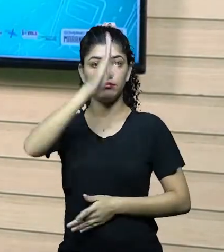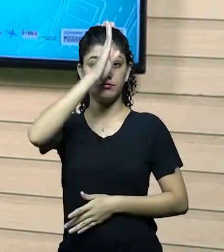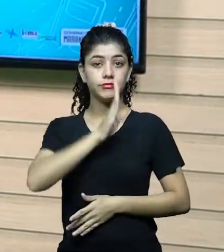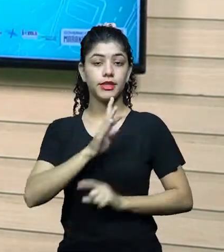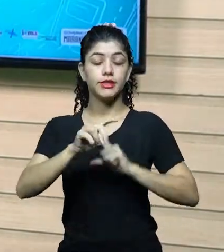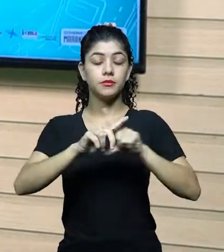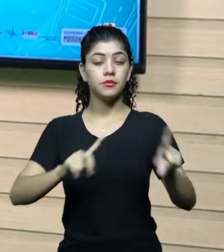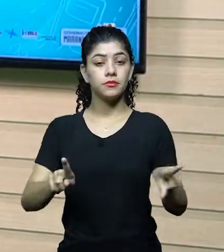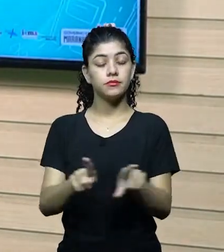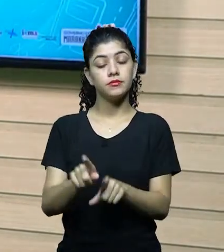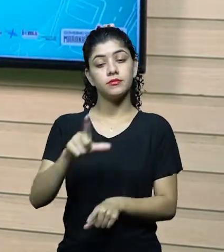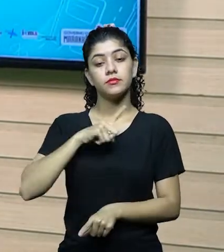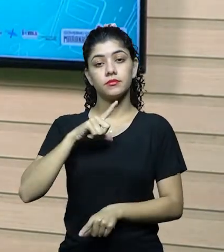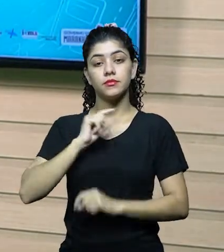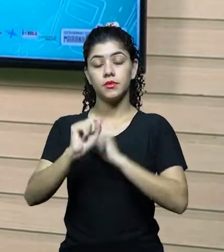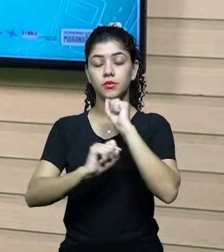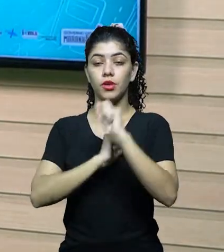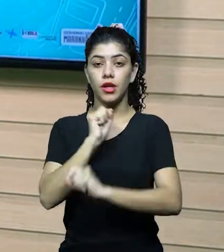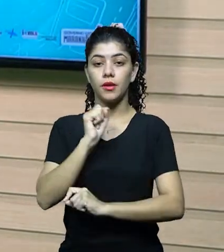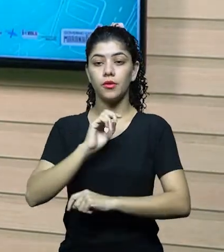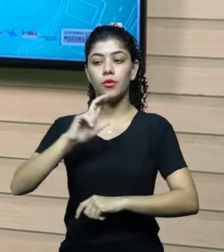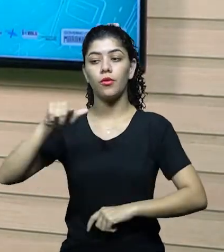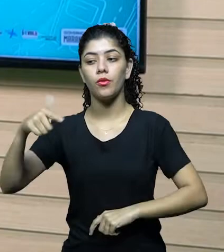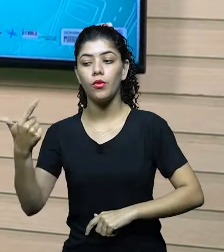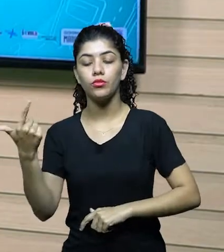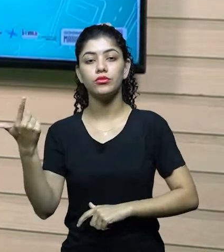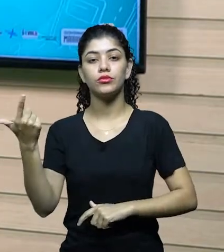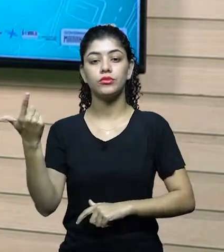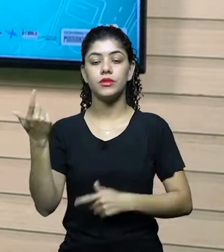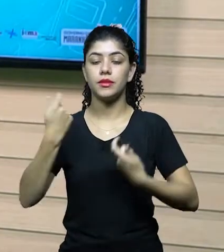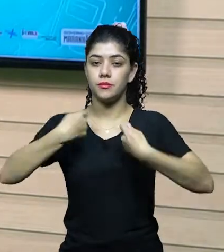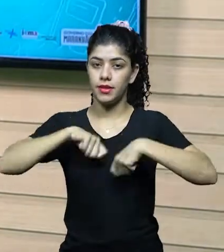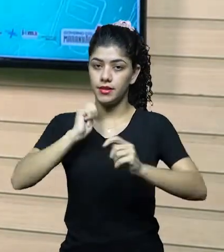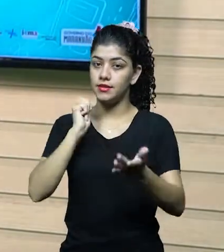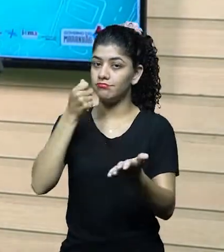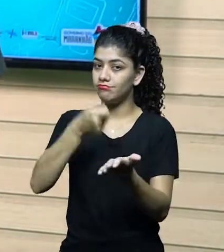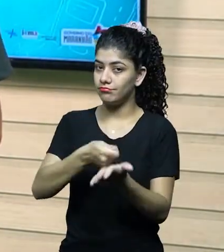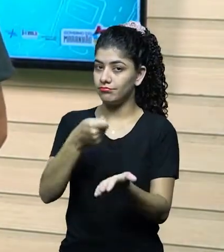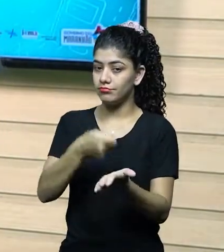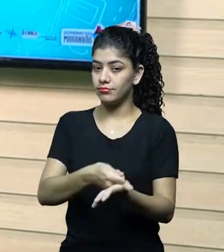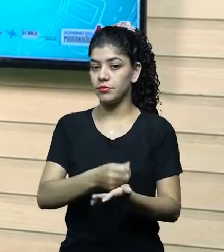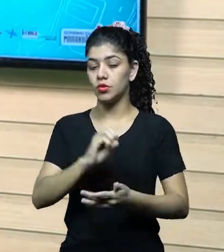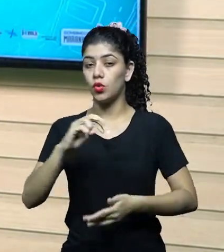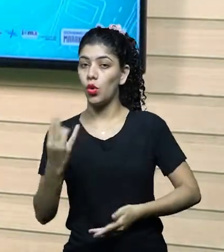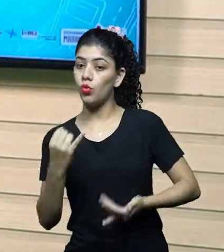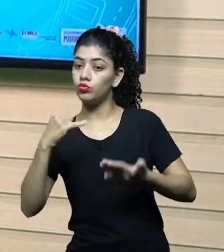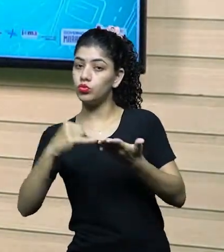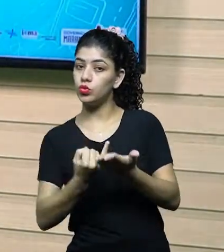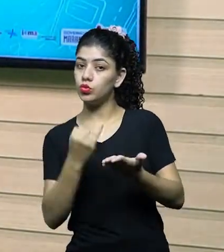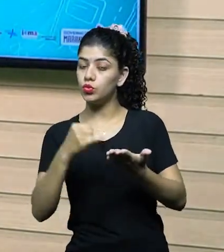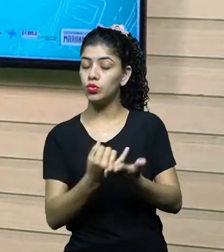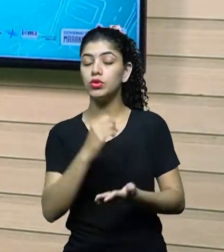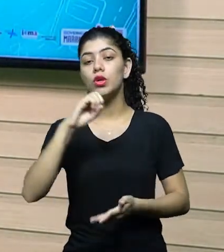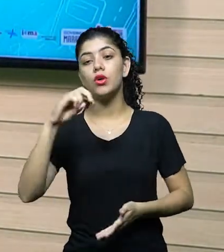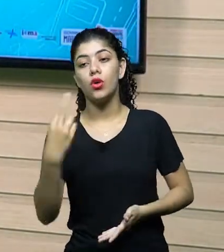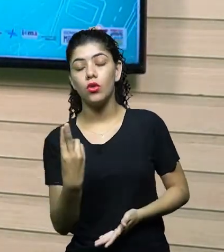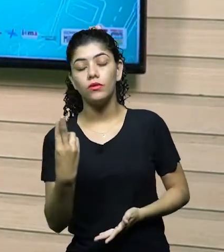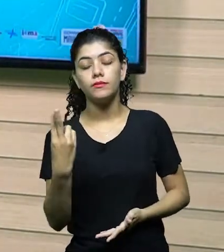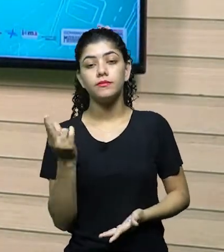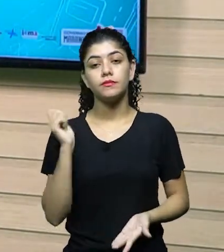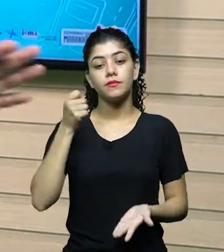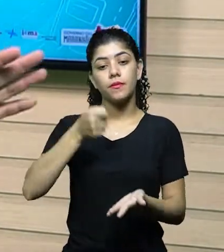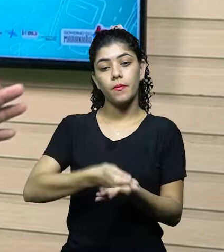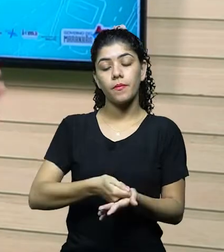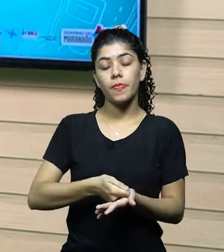mas existe também aqueles outros que são necessários você pagar. Ou você paga juros, ou você